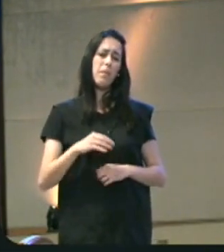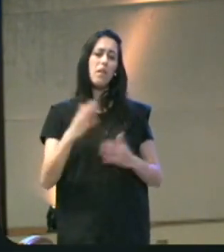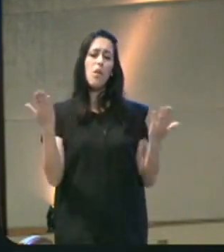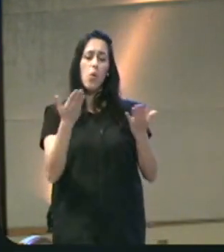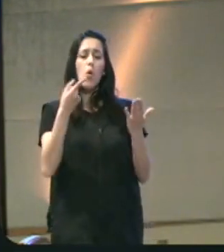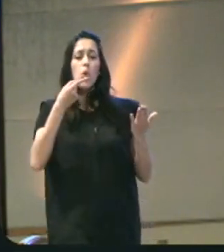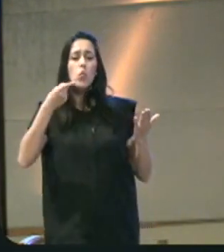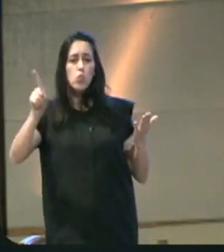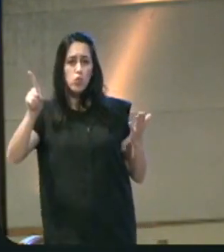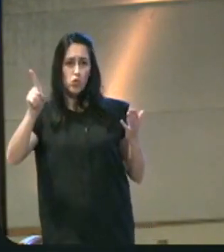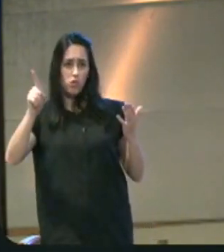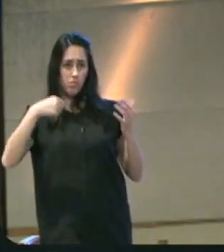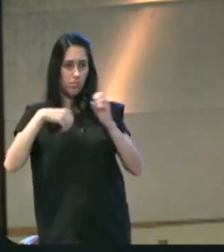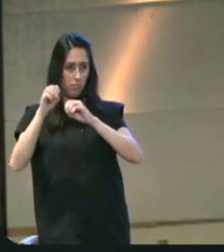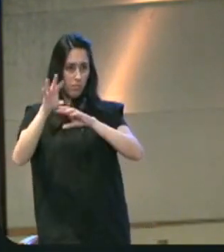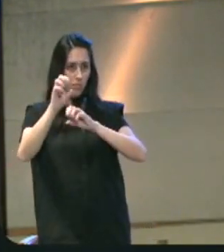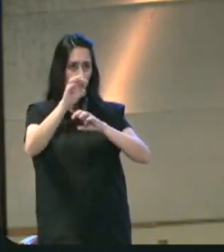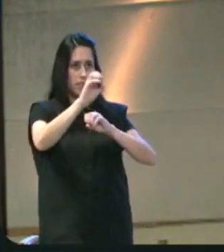lição,